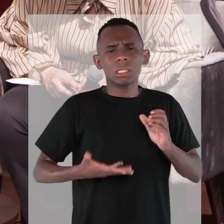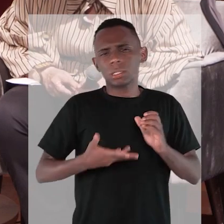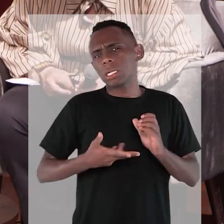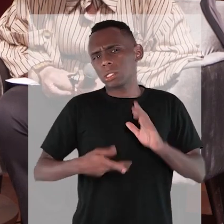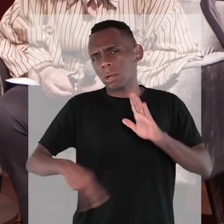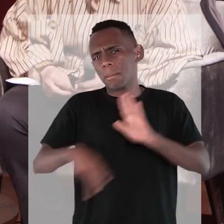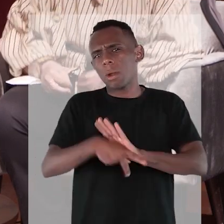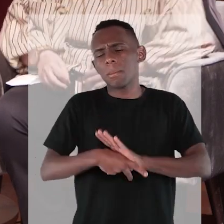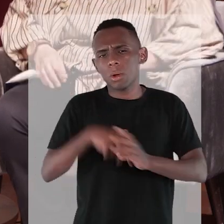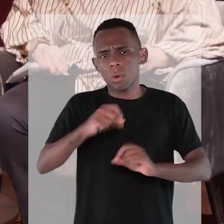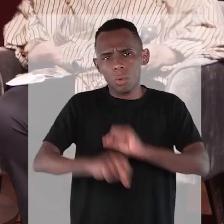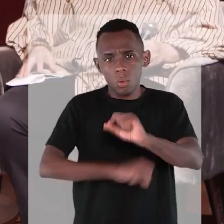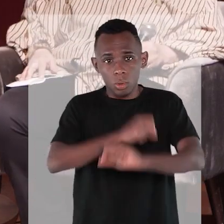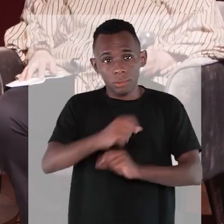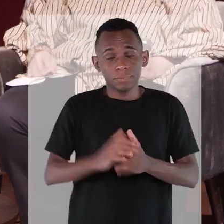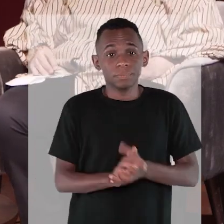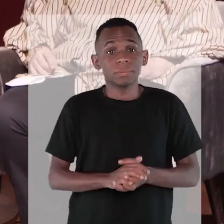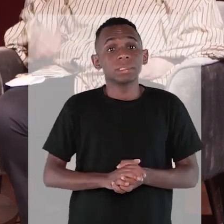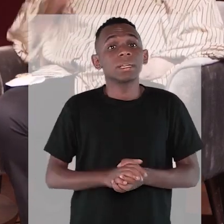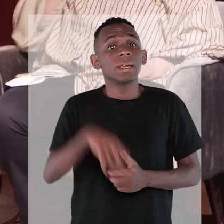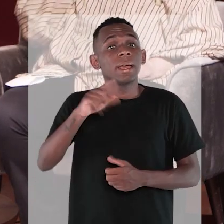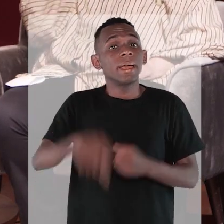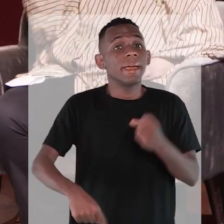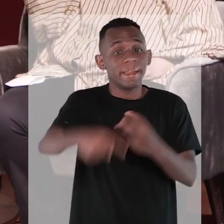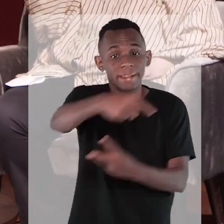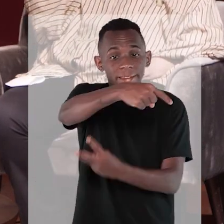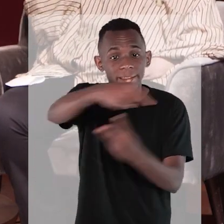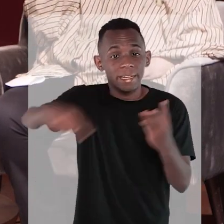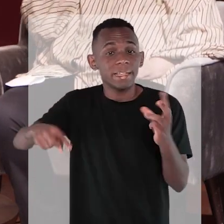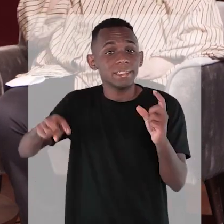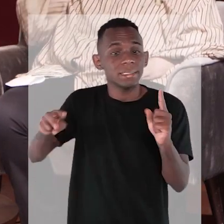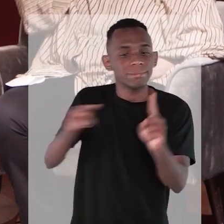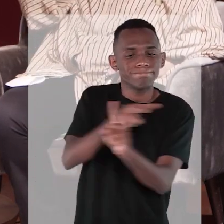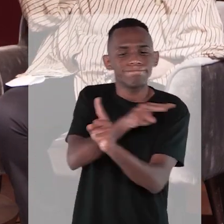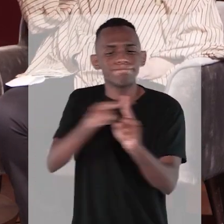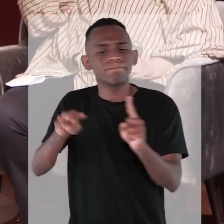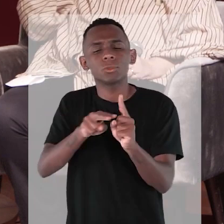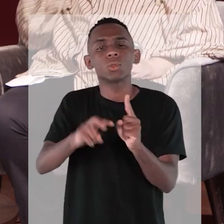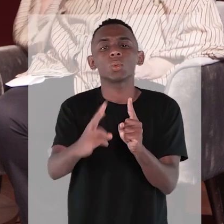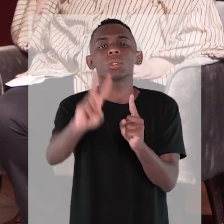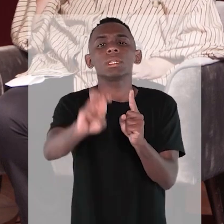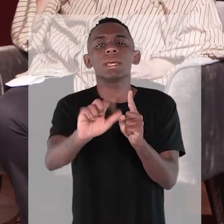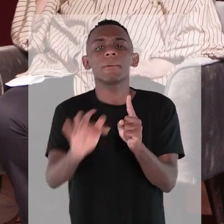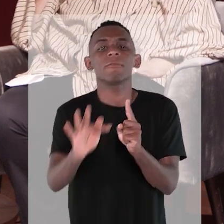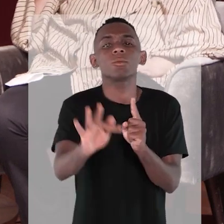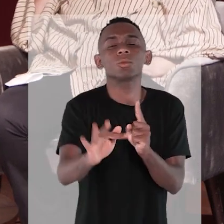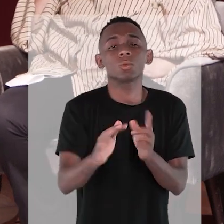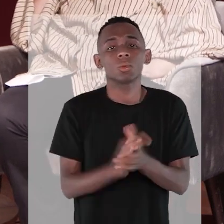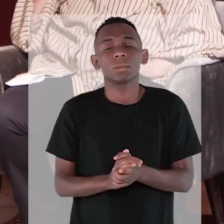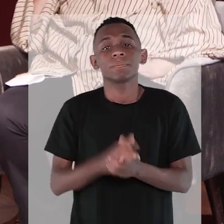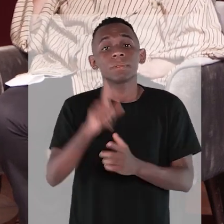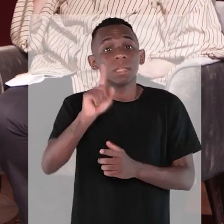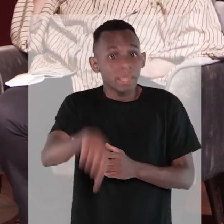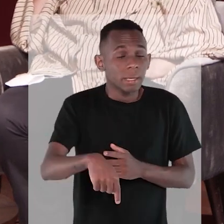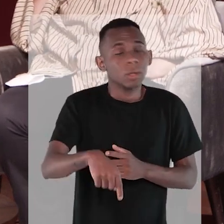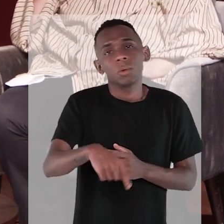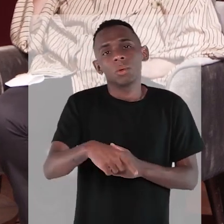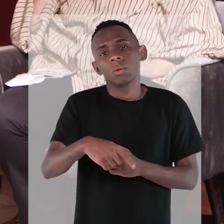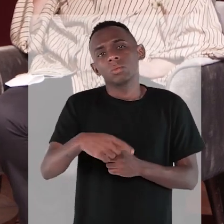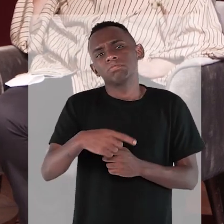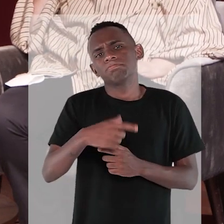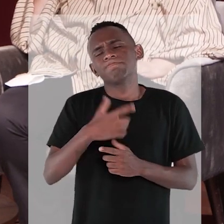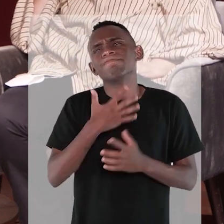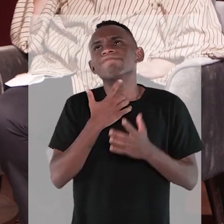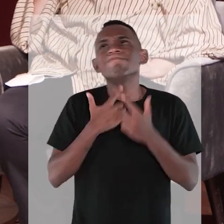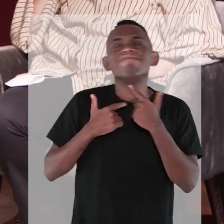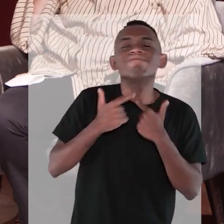são 3 olhares em torno de uma grande convergência. aquilo que nos motivou, mas já num ponto de